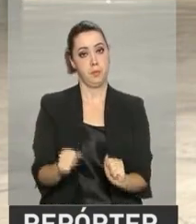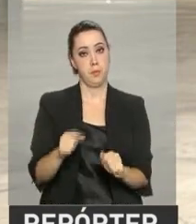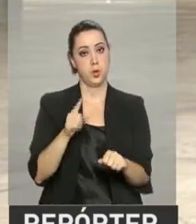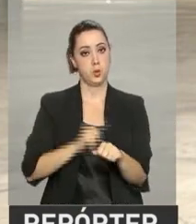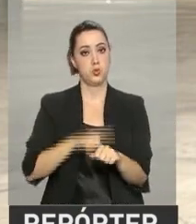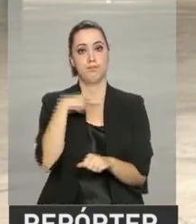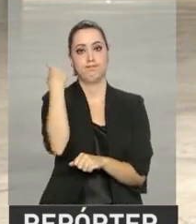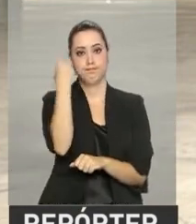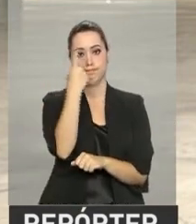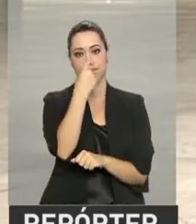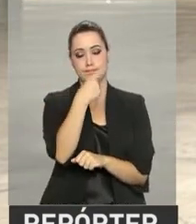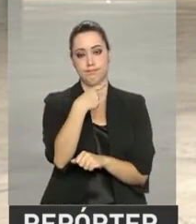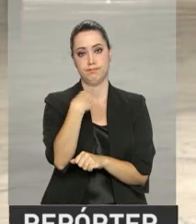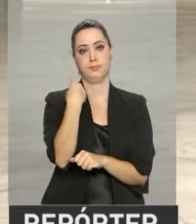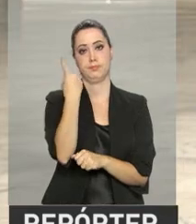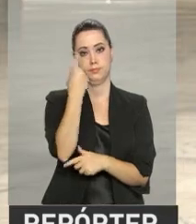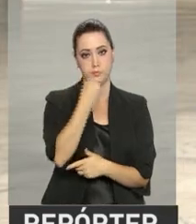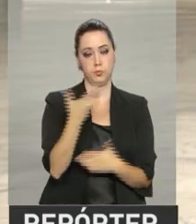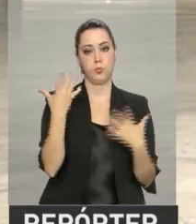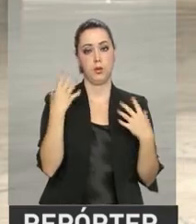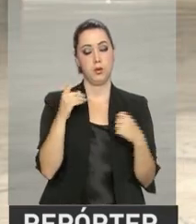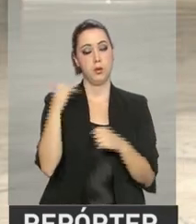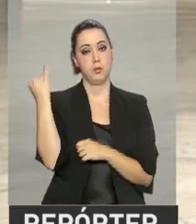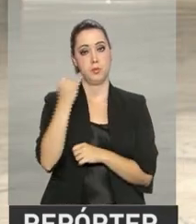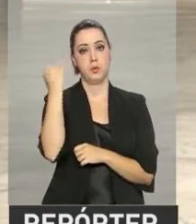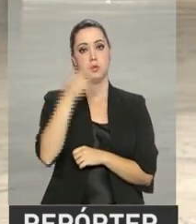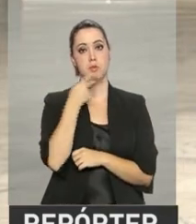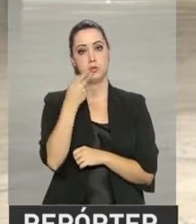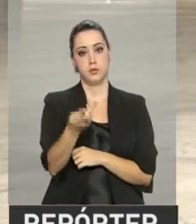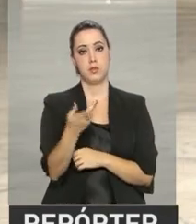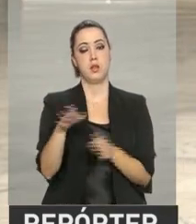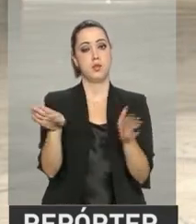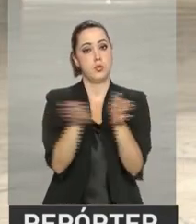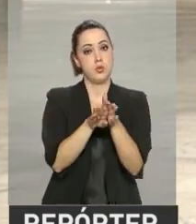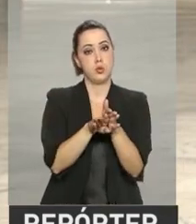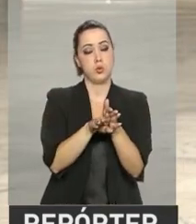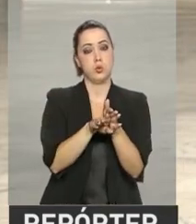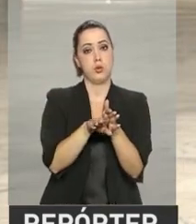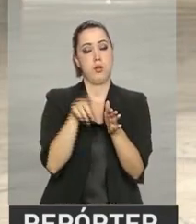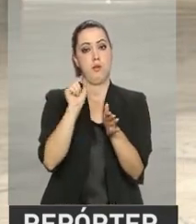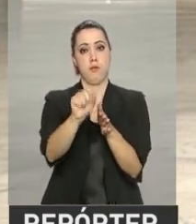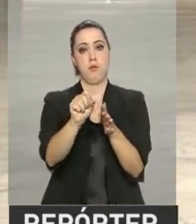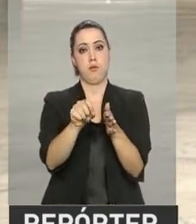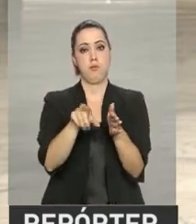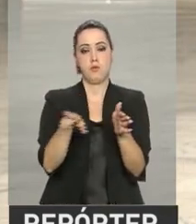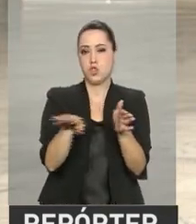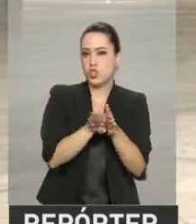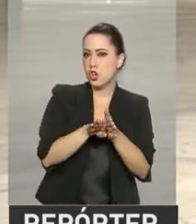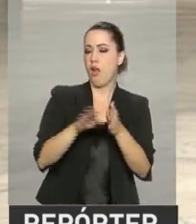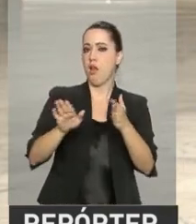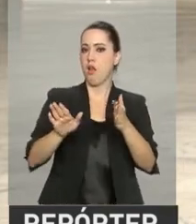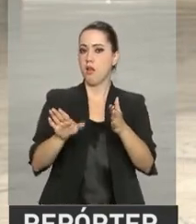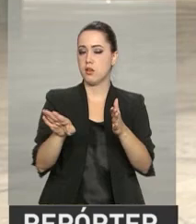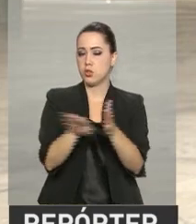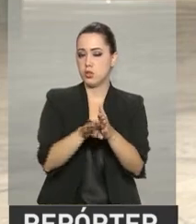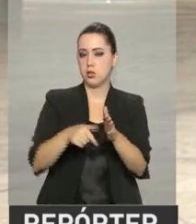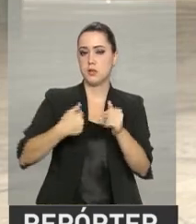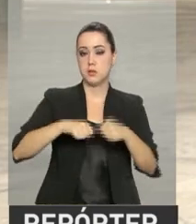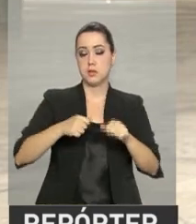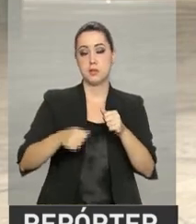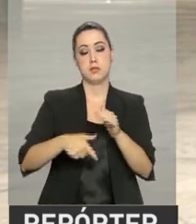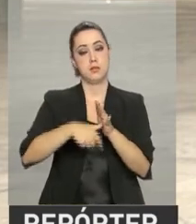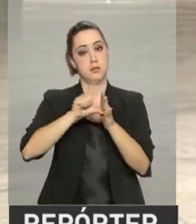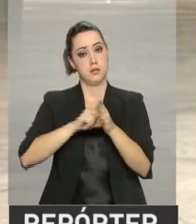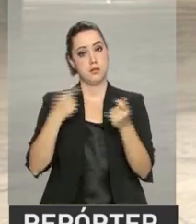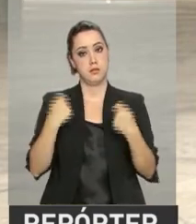lembrando também ainda é importante lembrar que o horário de fechamento do shopping pode variar de companhia para a companhia e de vôo doméstico